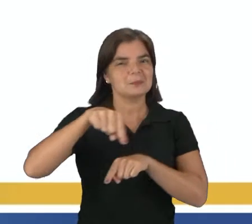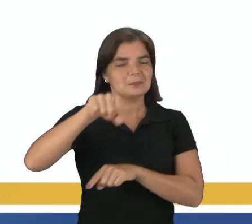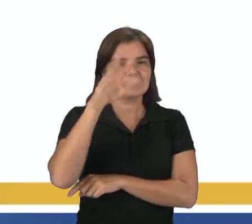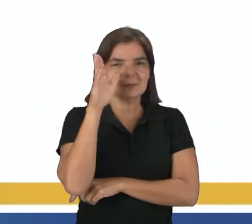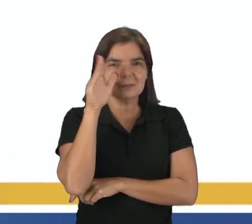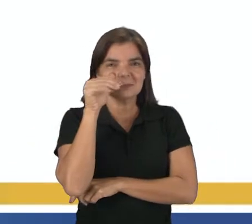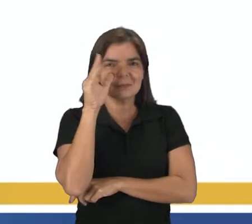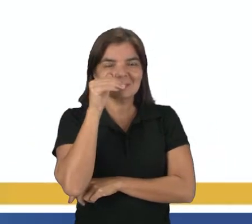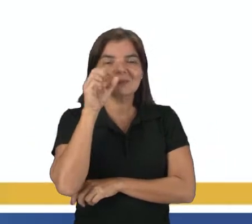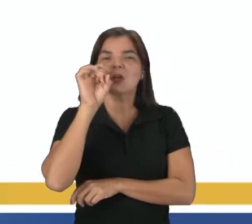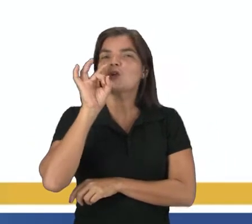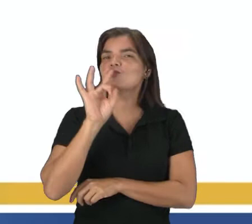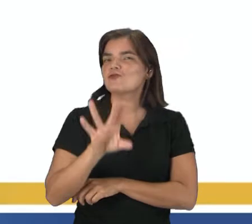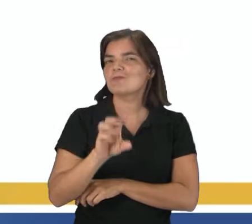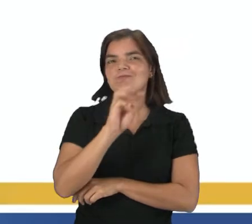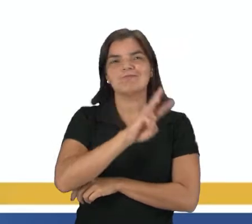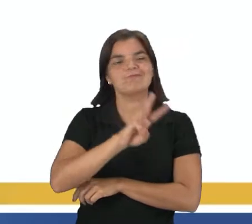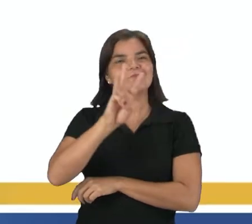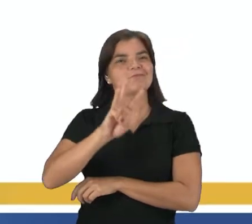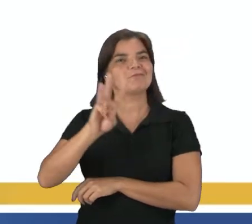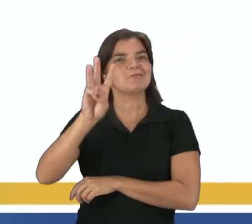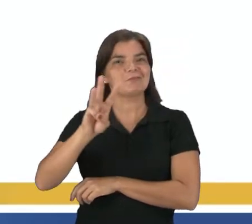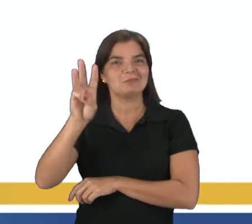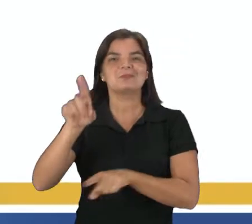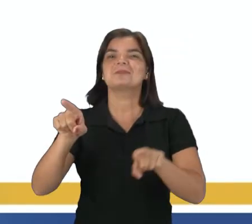curiosidade, é só acessar o site